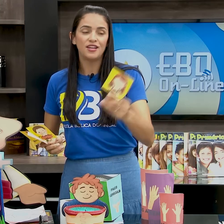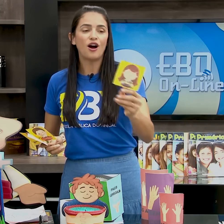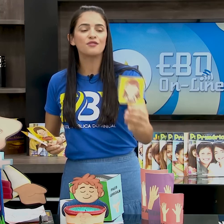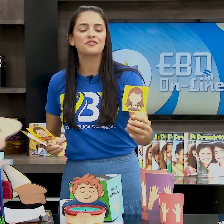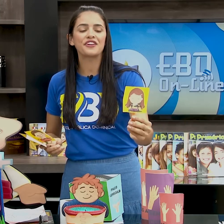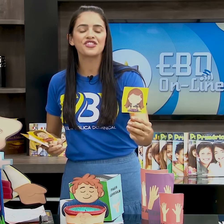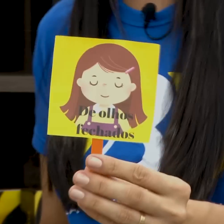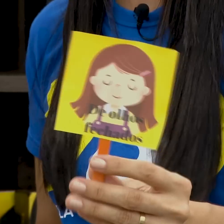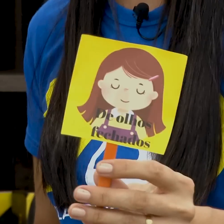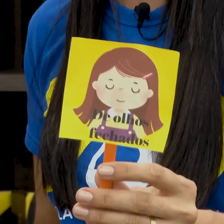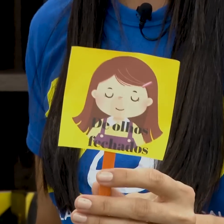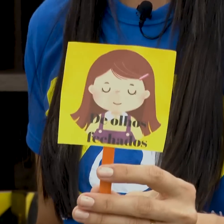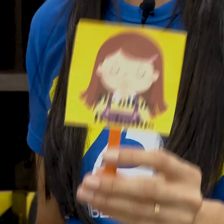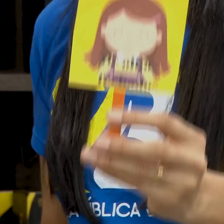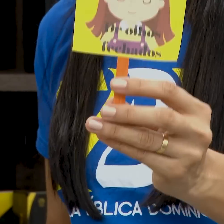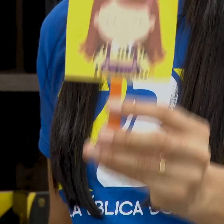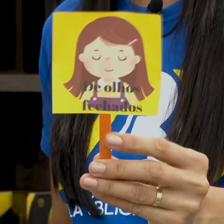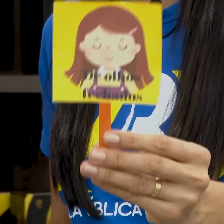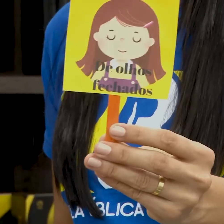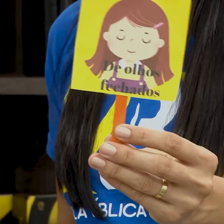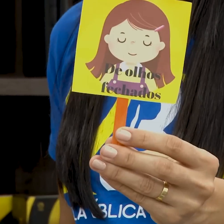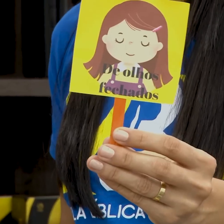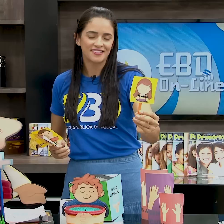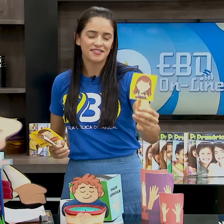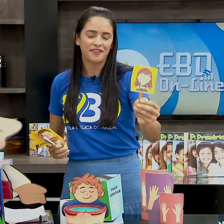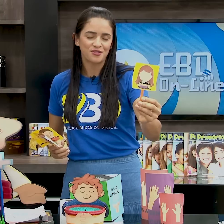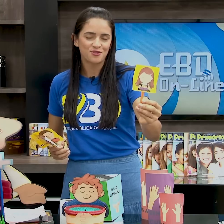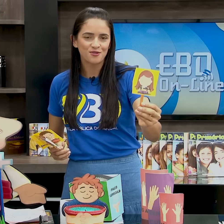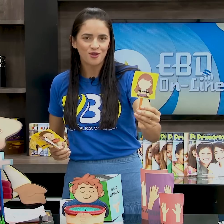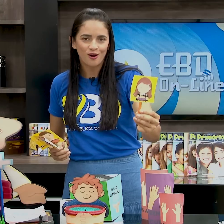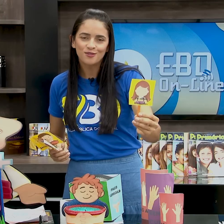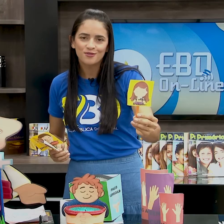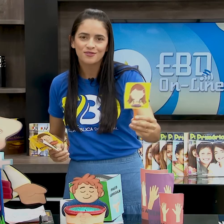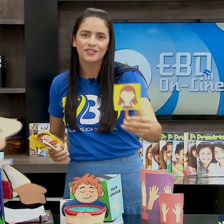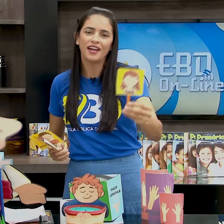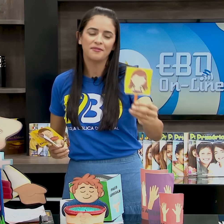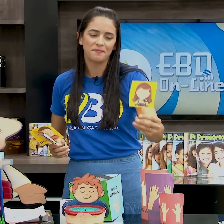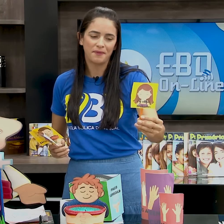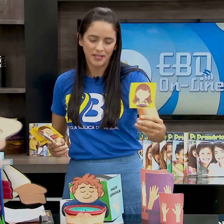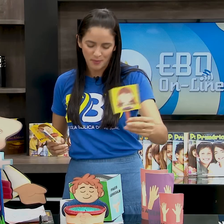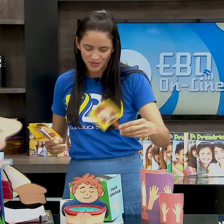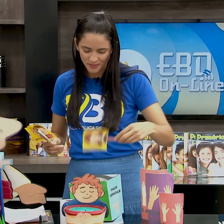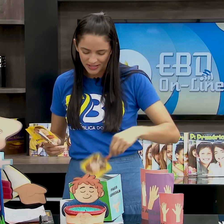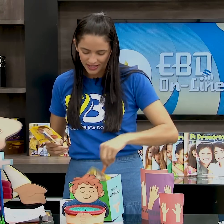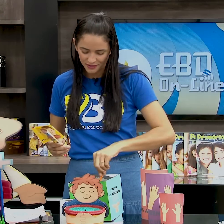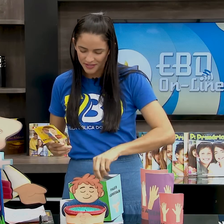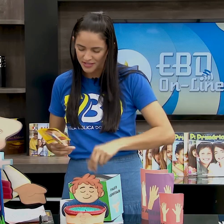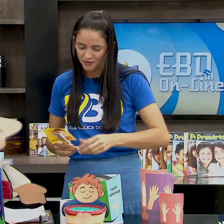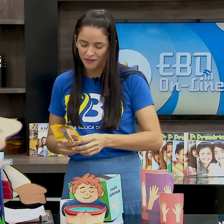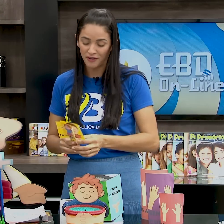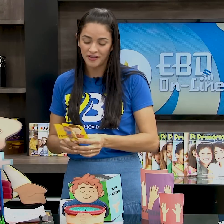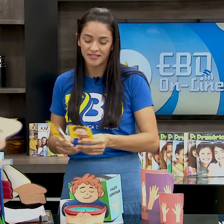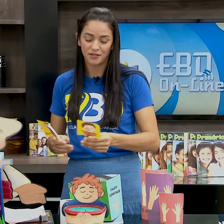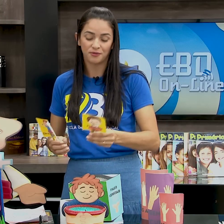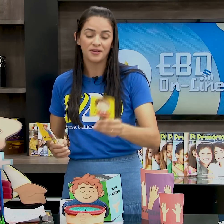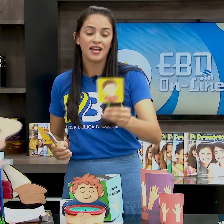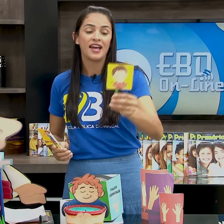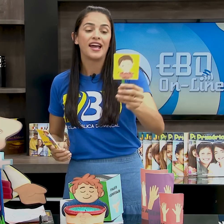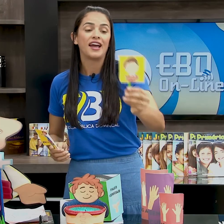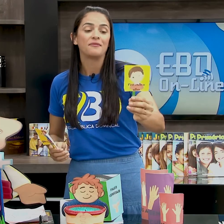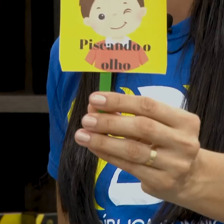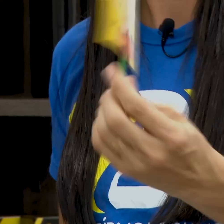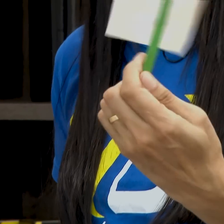de olhos fechados aí você vai pedir para que as crianças fecham os seus olhos né para que possam meditar no Versículo falar no